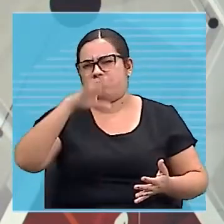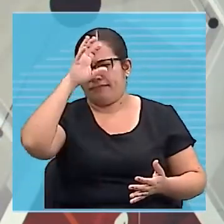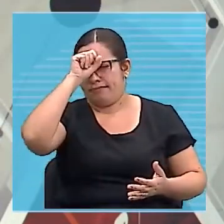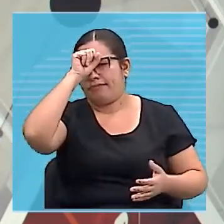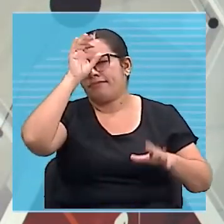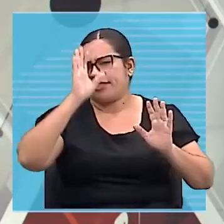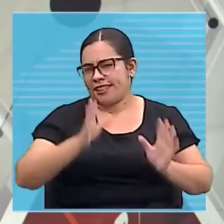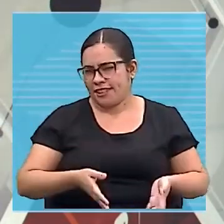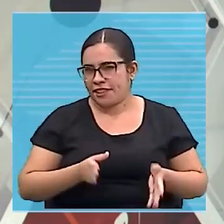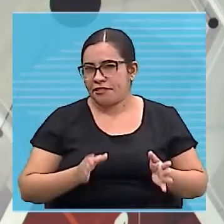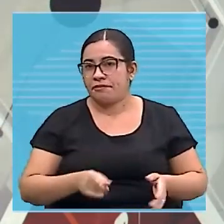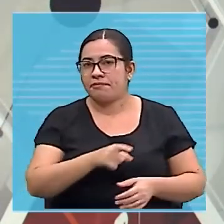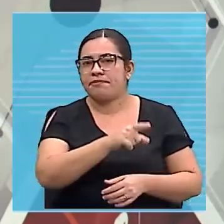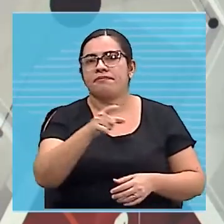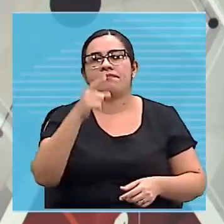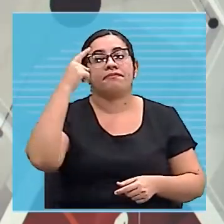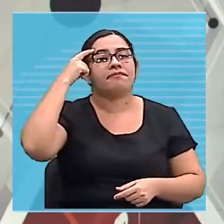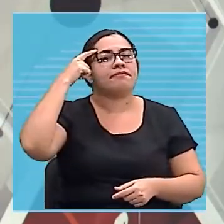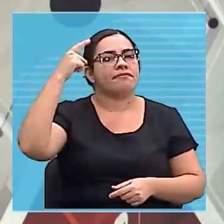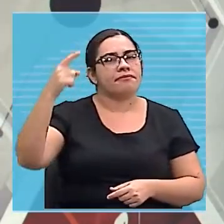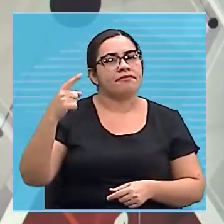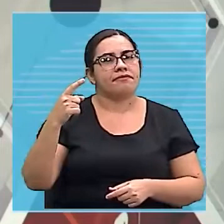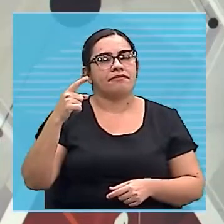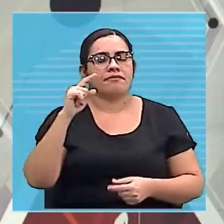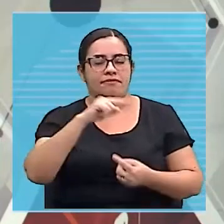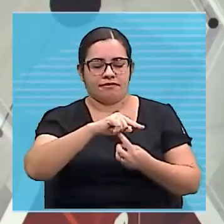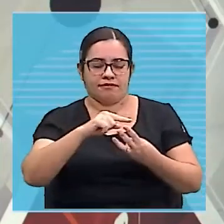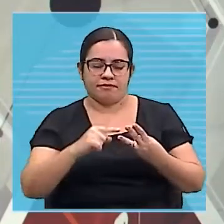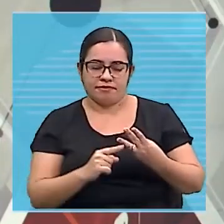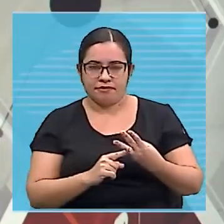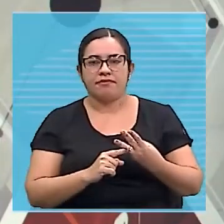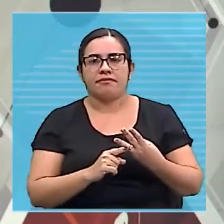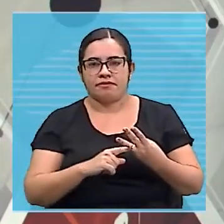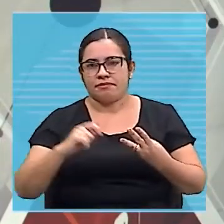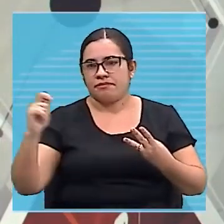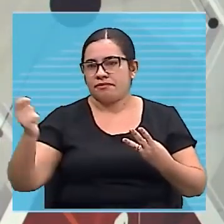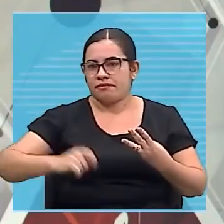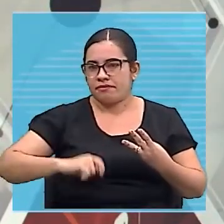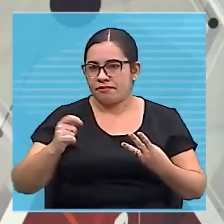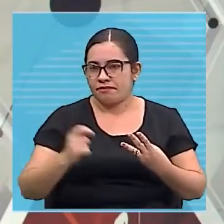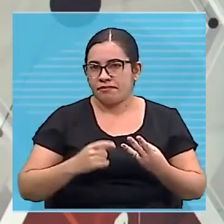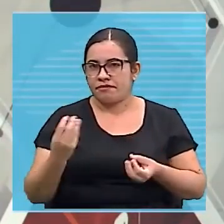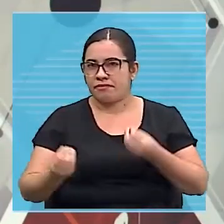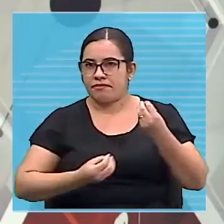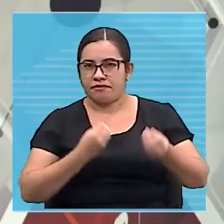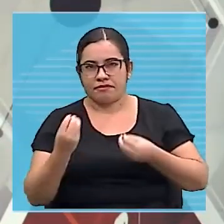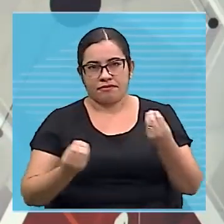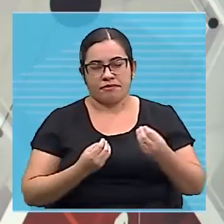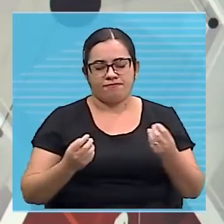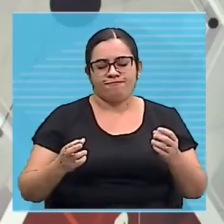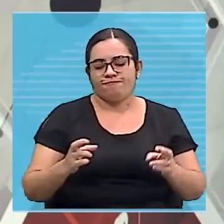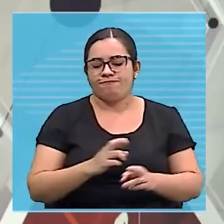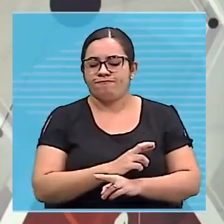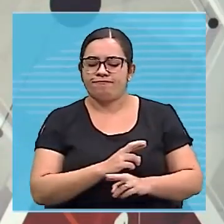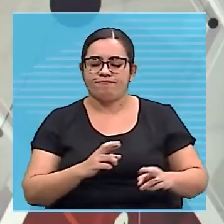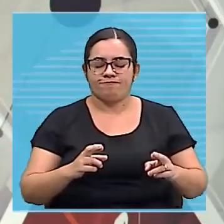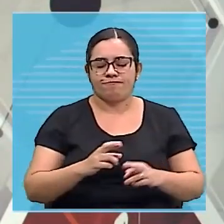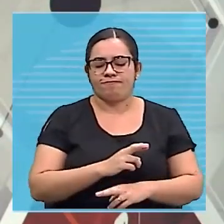e aí você lembra que eu tenho três maneiras de açor os Stories